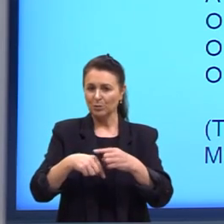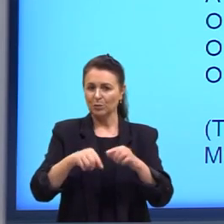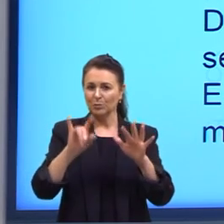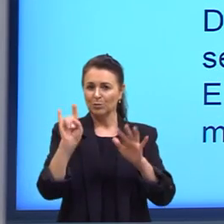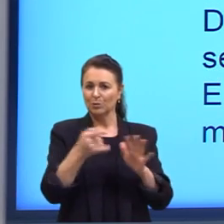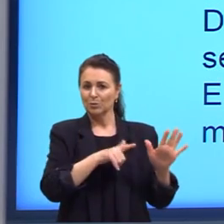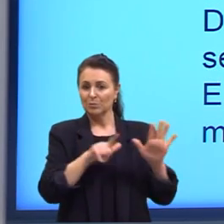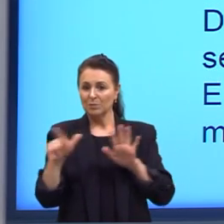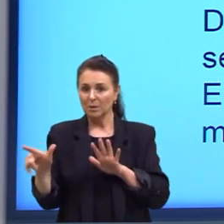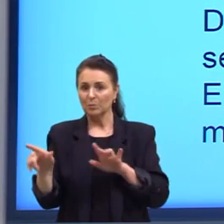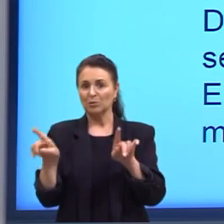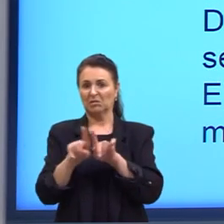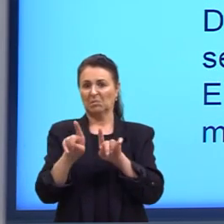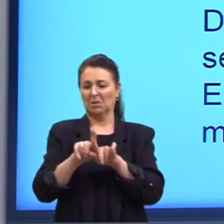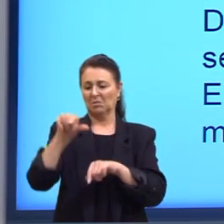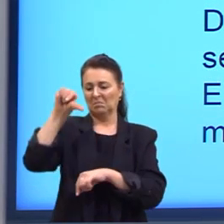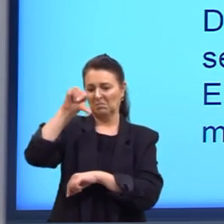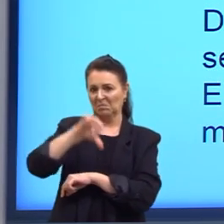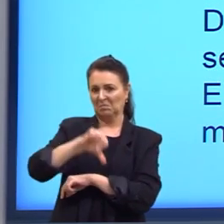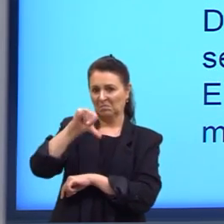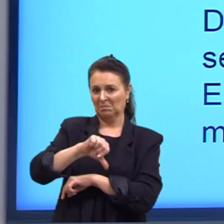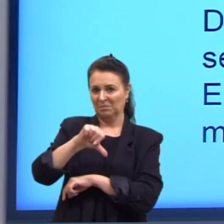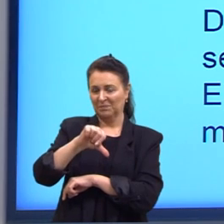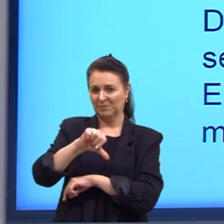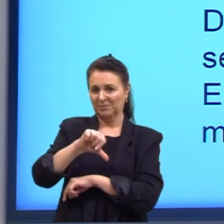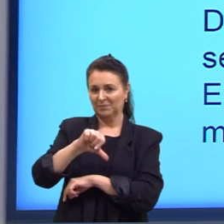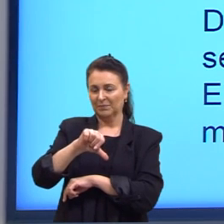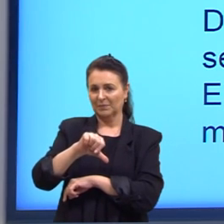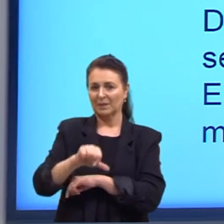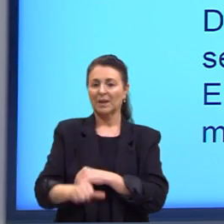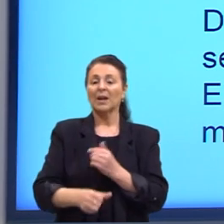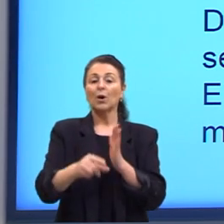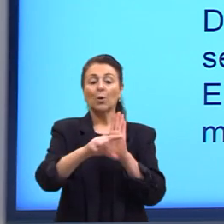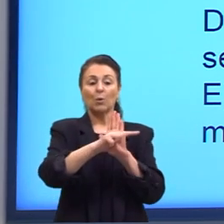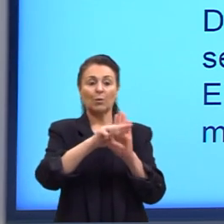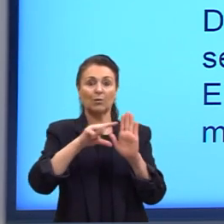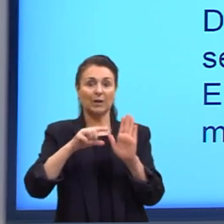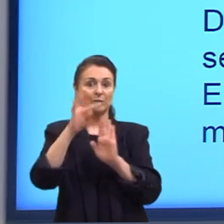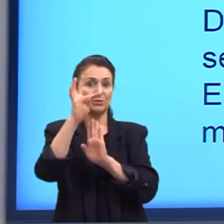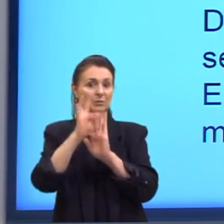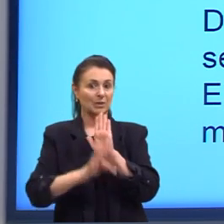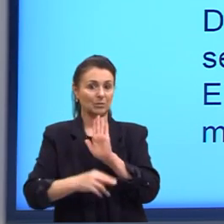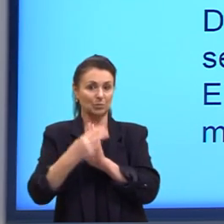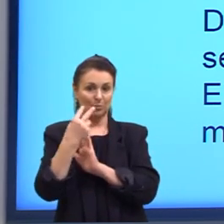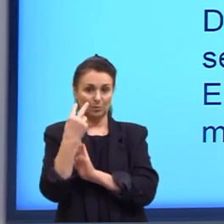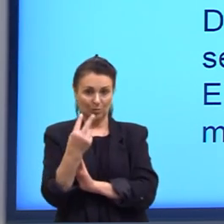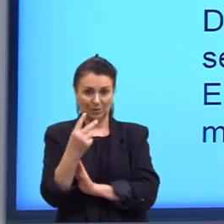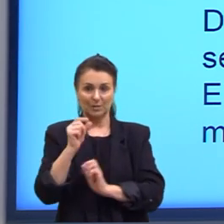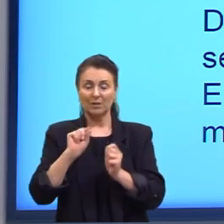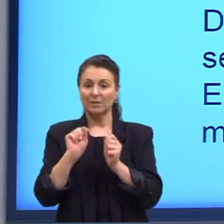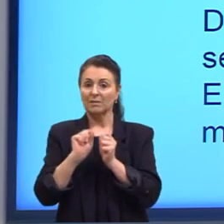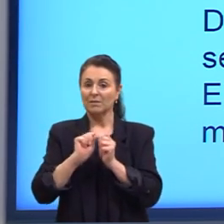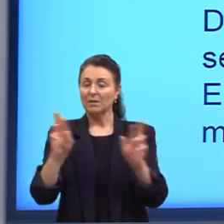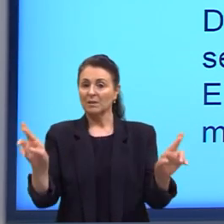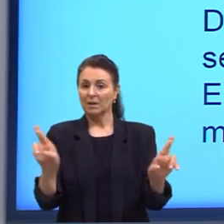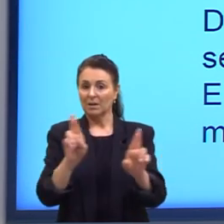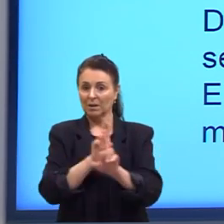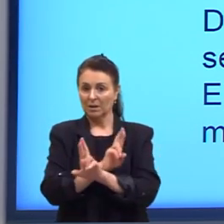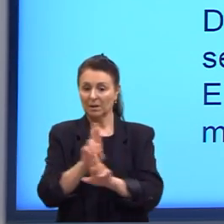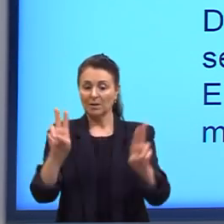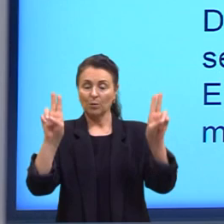fracassos e o verso do texto 2 que estabelece a adequada relação